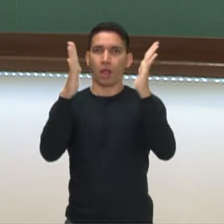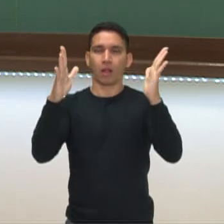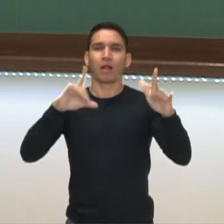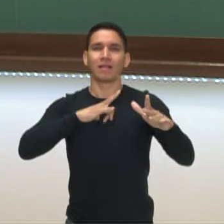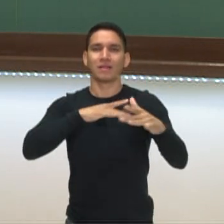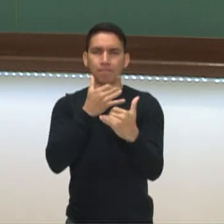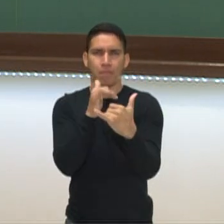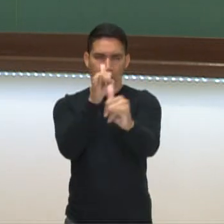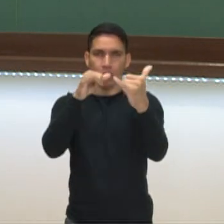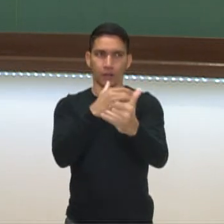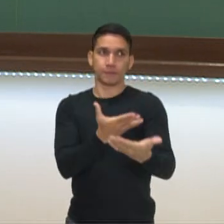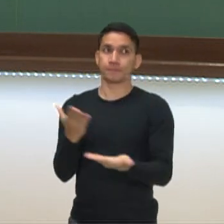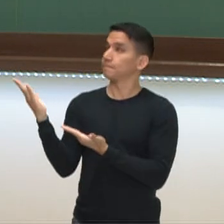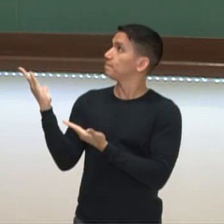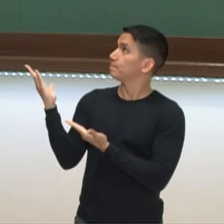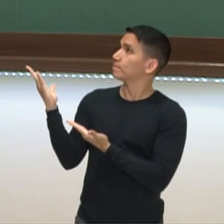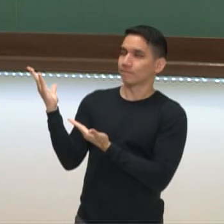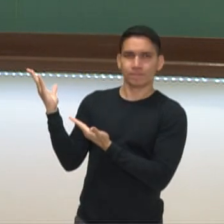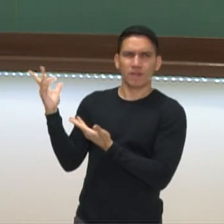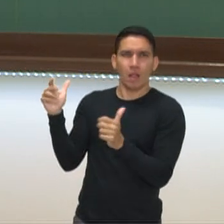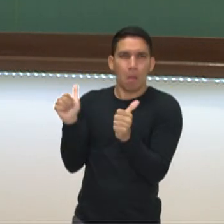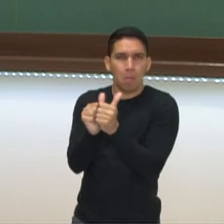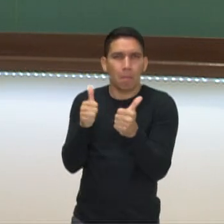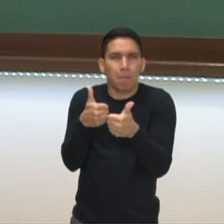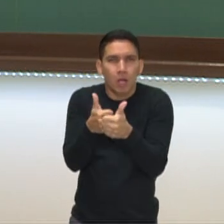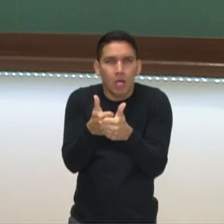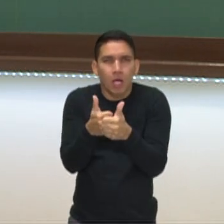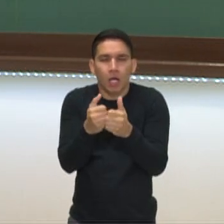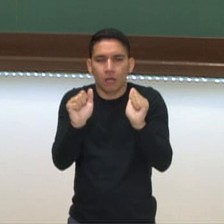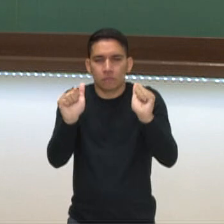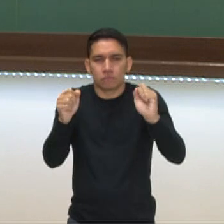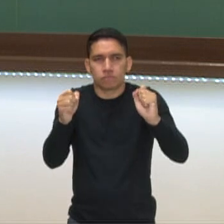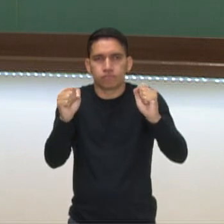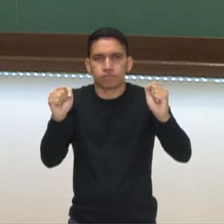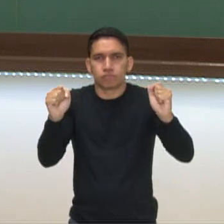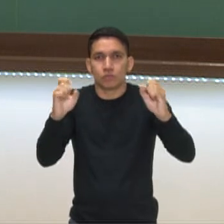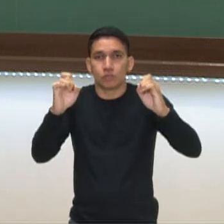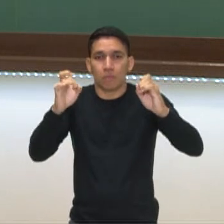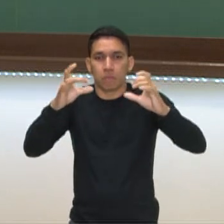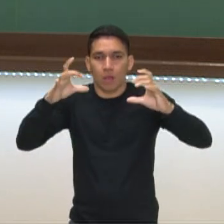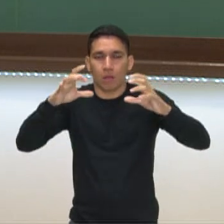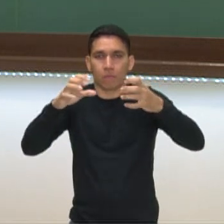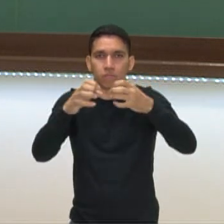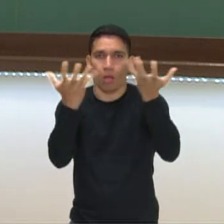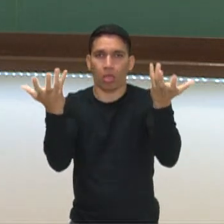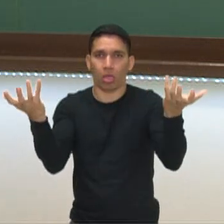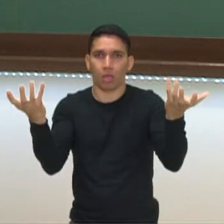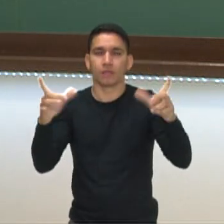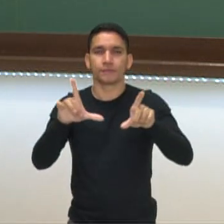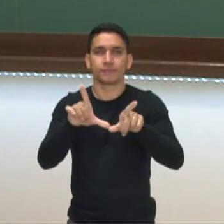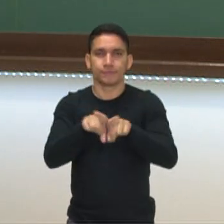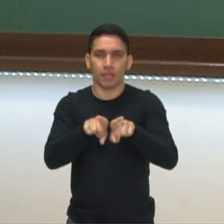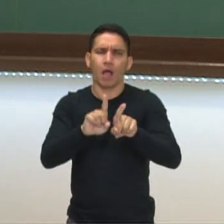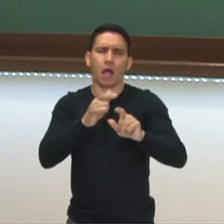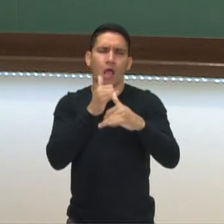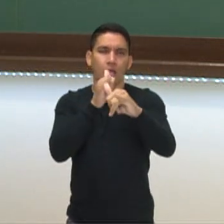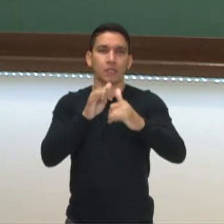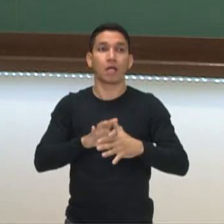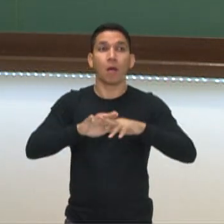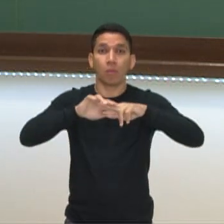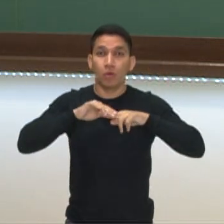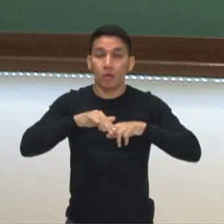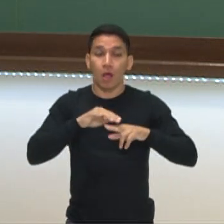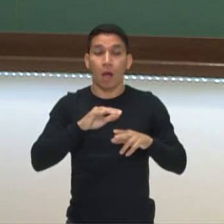cargas positivas que estão ali tensionadas, uma junto à outra, quando eu solto, descarrega a energia. Então, a mesma coisa aqui. Eu solto as